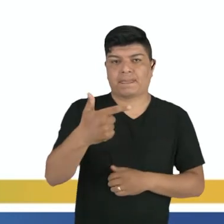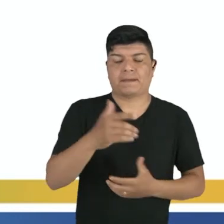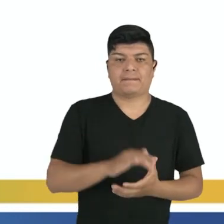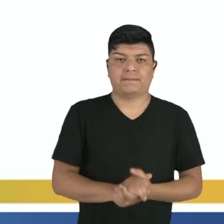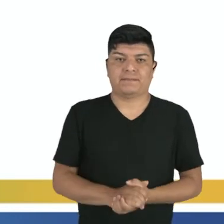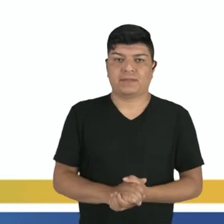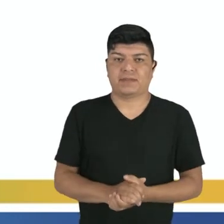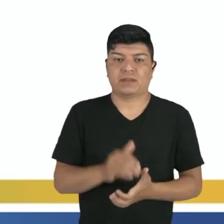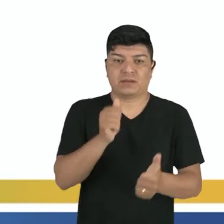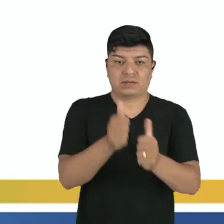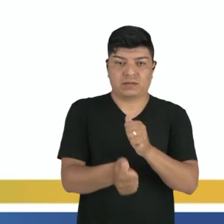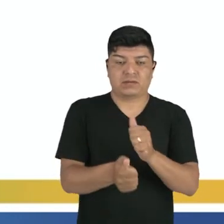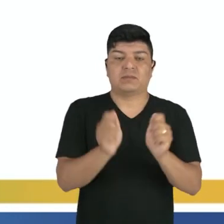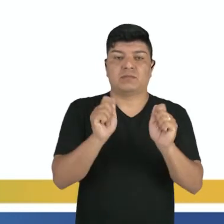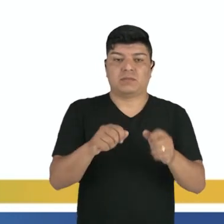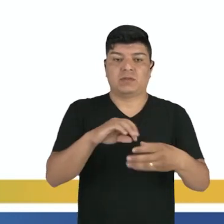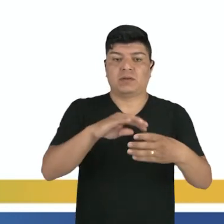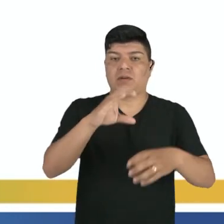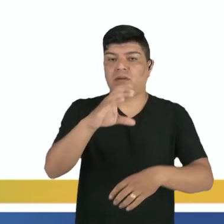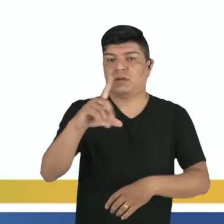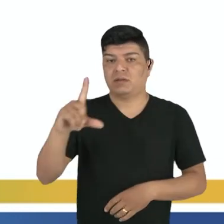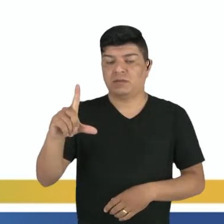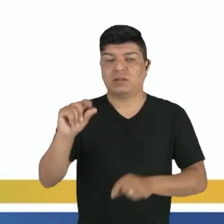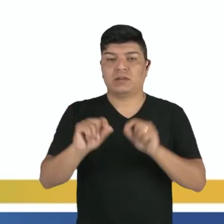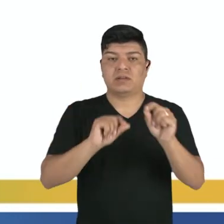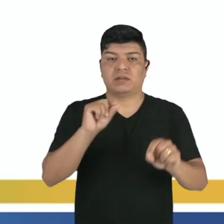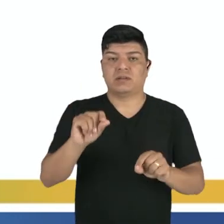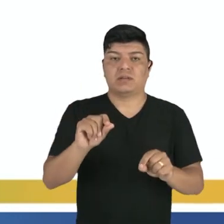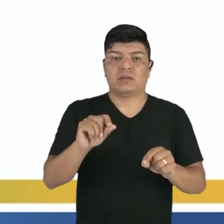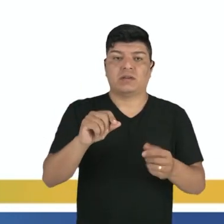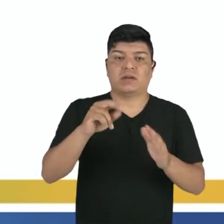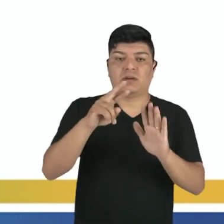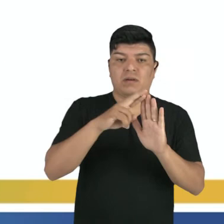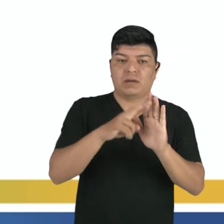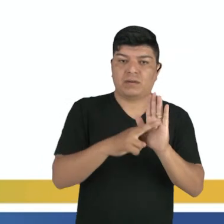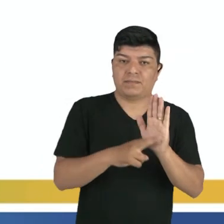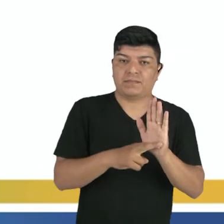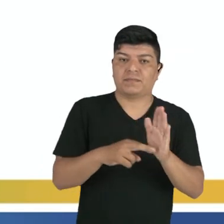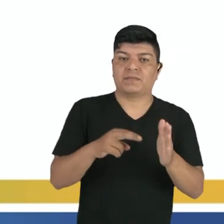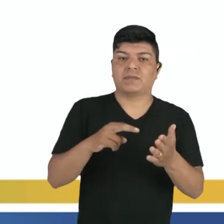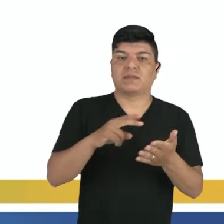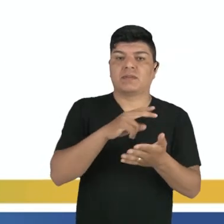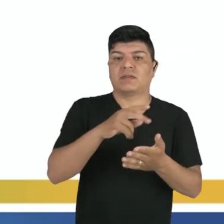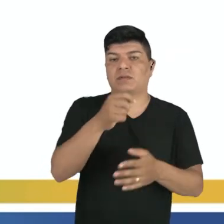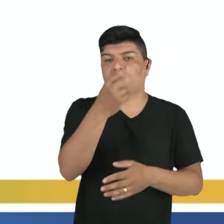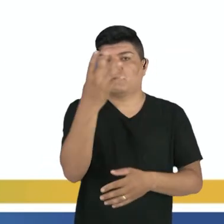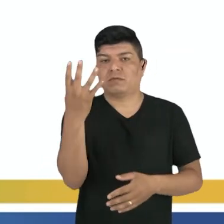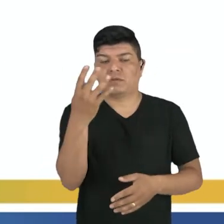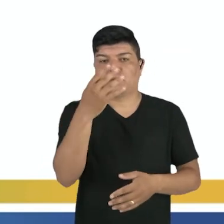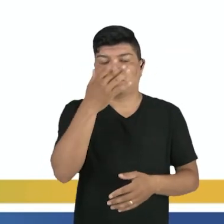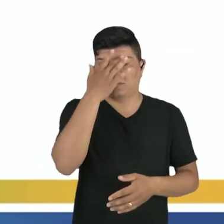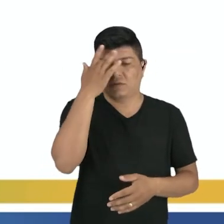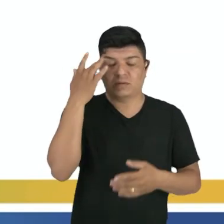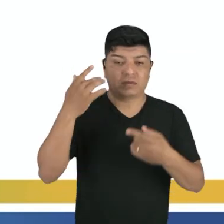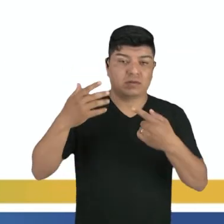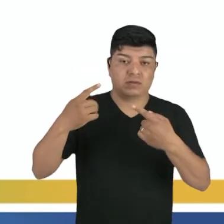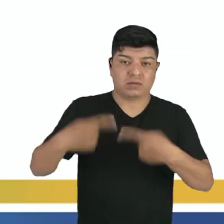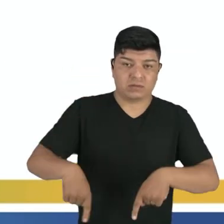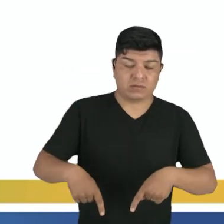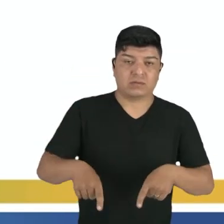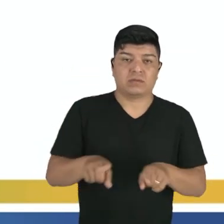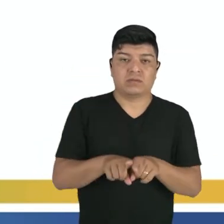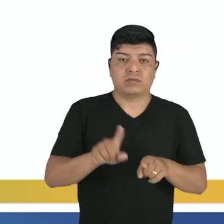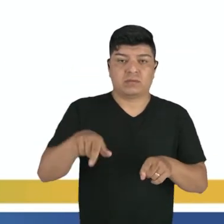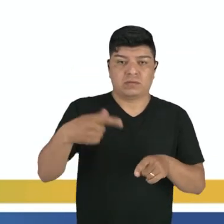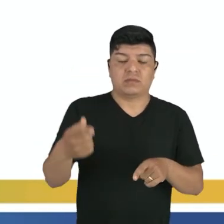2 os esportes podem ser classificados levando em consideração critérios como a quantidade de competidores EA interação com o adversário